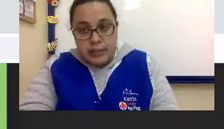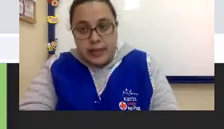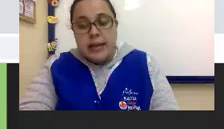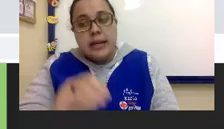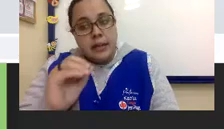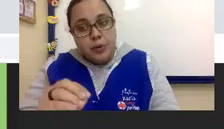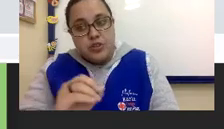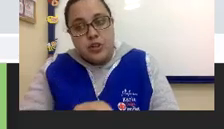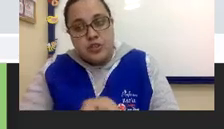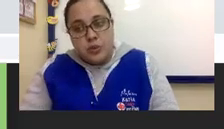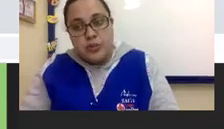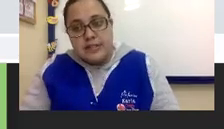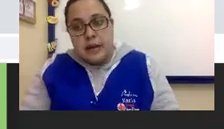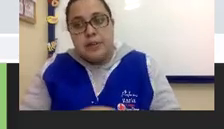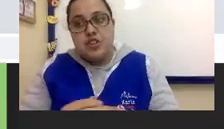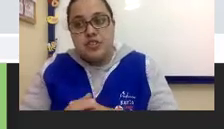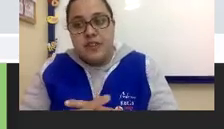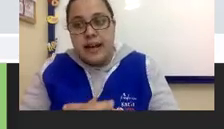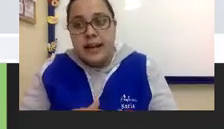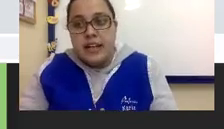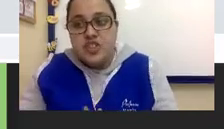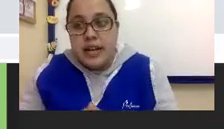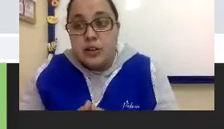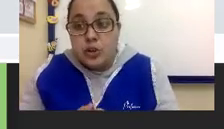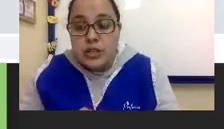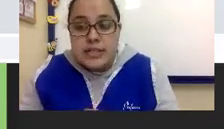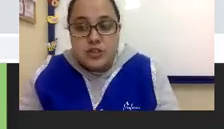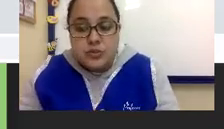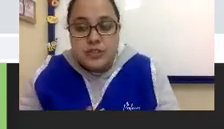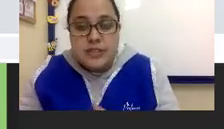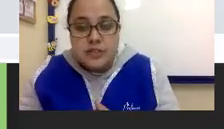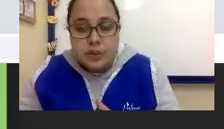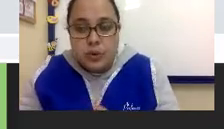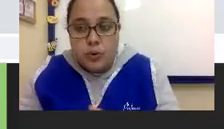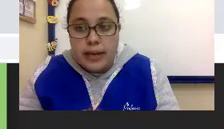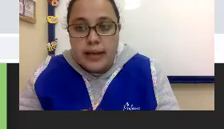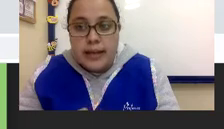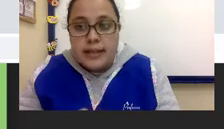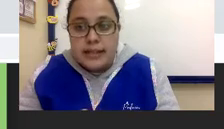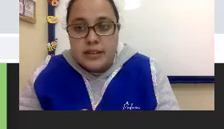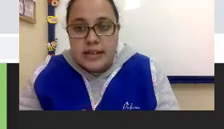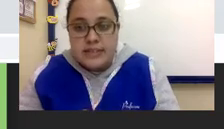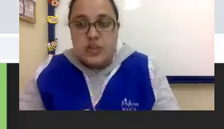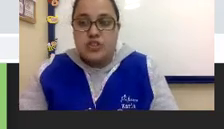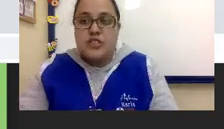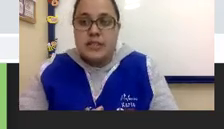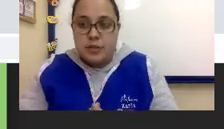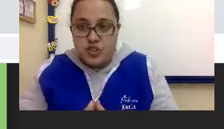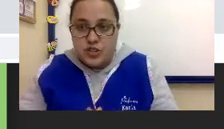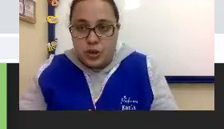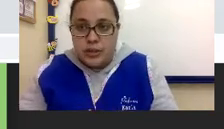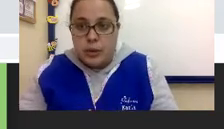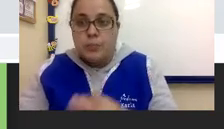Pro também e depois no nosso encontro Skype a gente vai tirar todas as dúvidas que ficou aí desse nosso